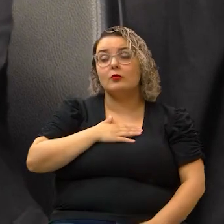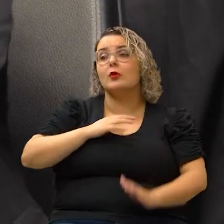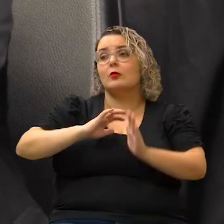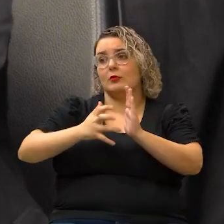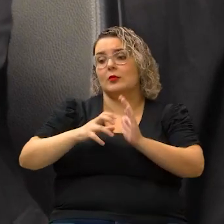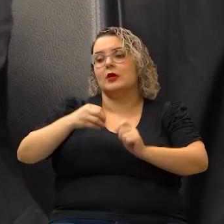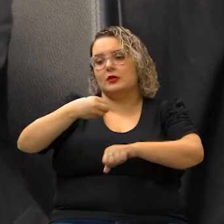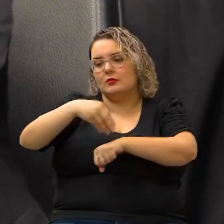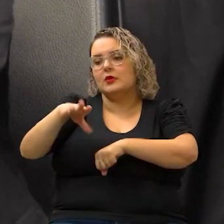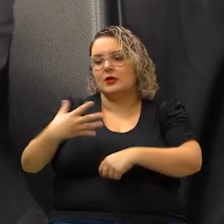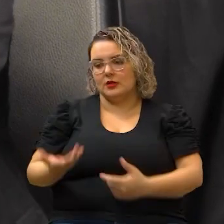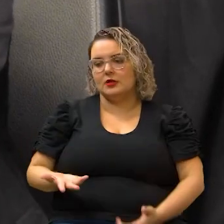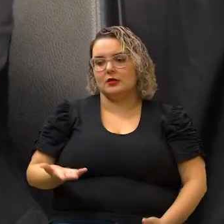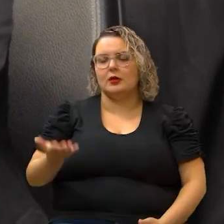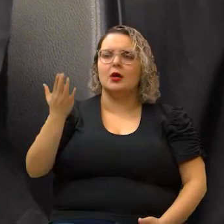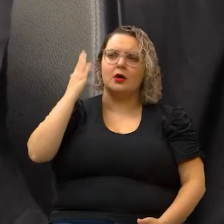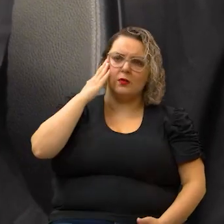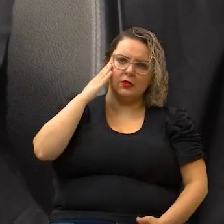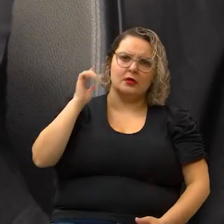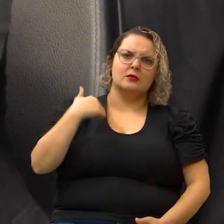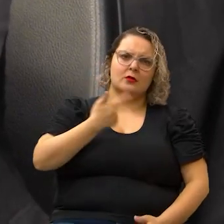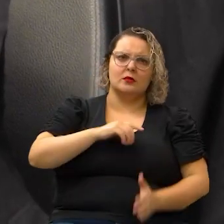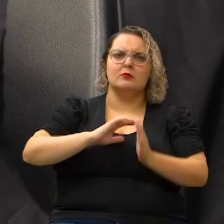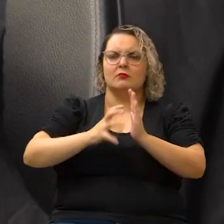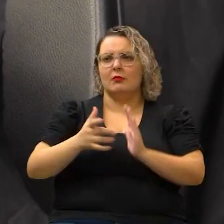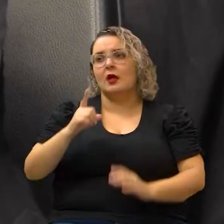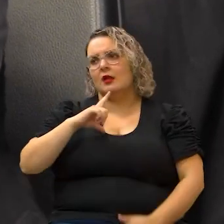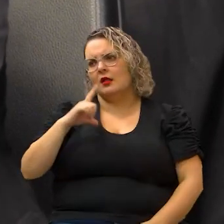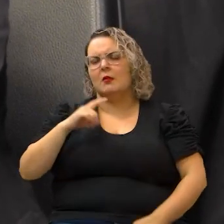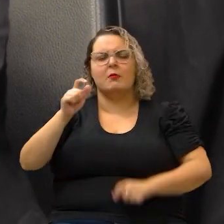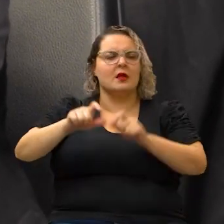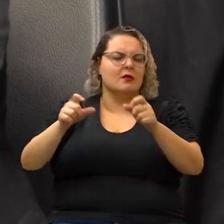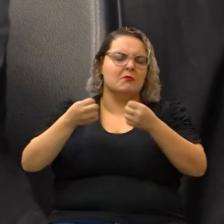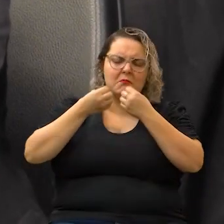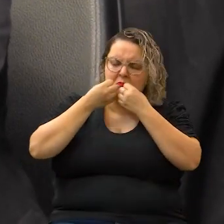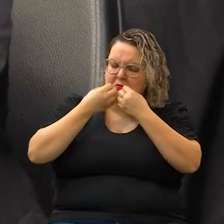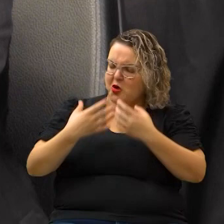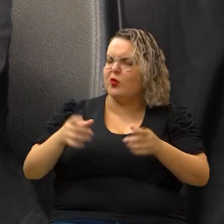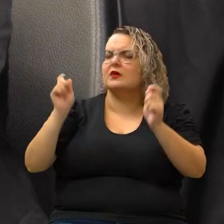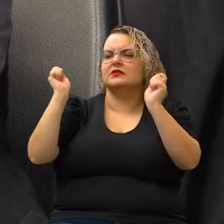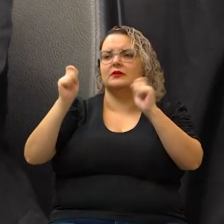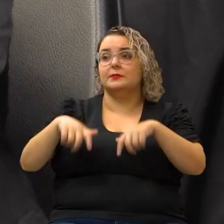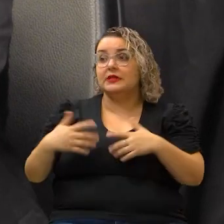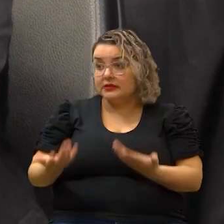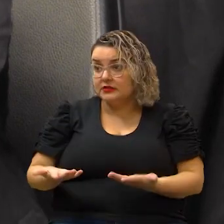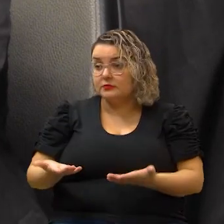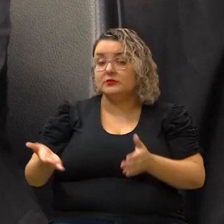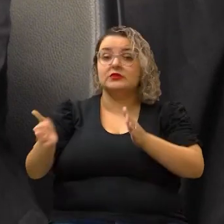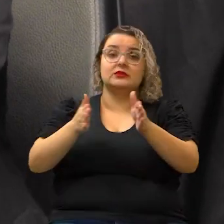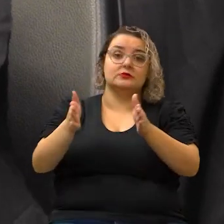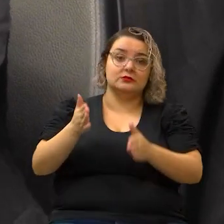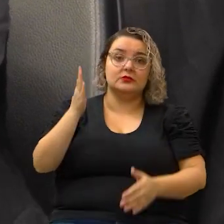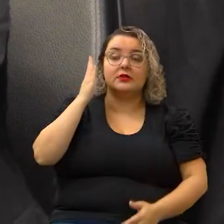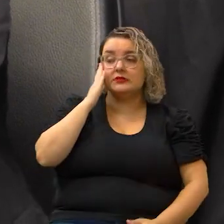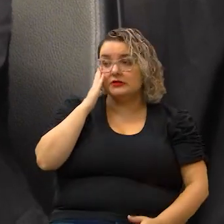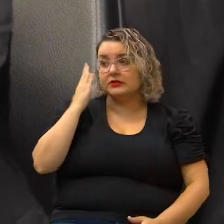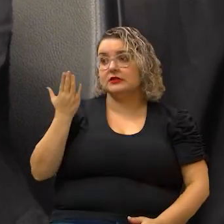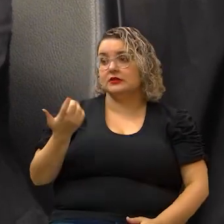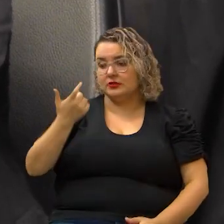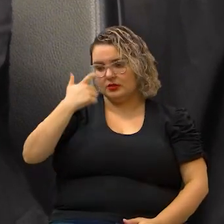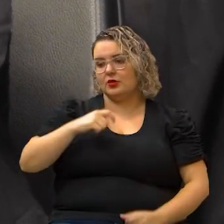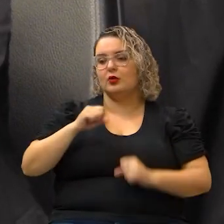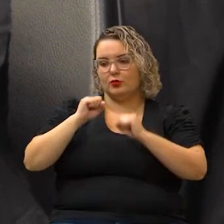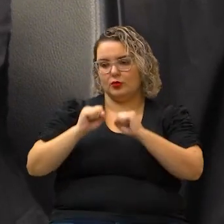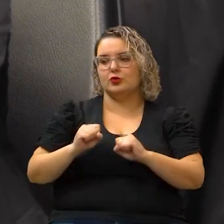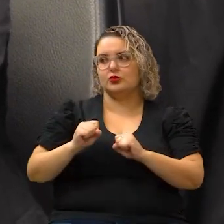e o meu partido que me indicou, né? Eu sei que no nosso partido tem pessoas boas, pessoas capazes, mas nesse momento entenderam